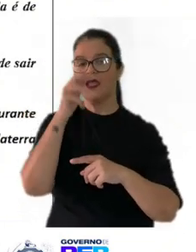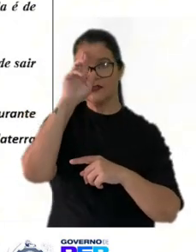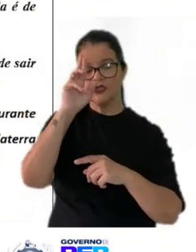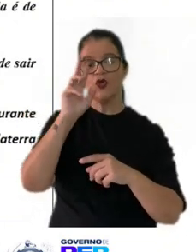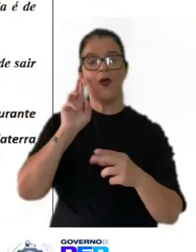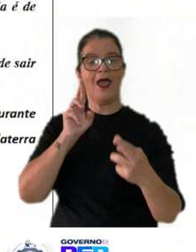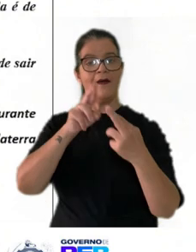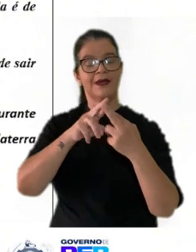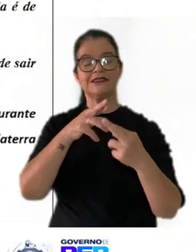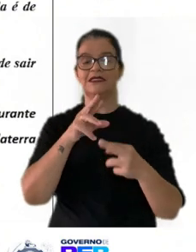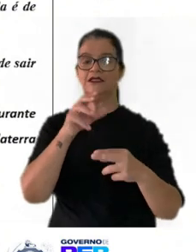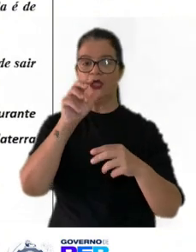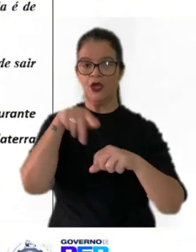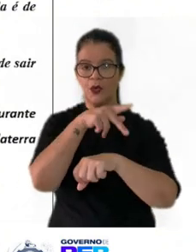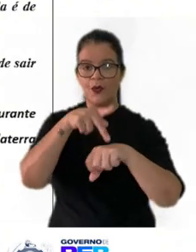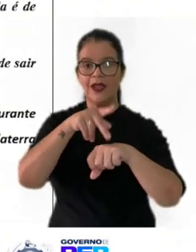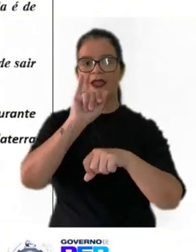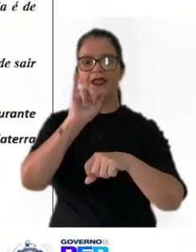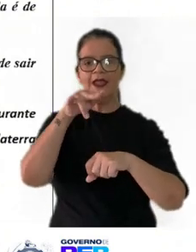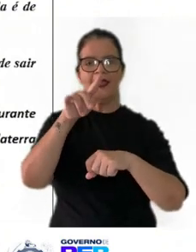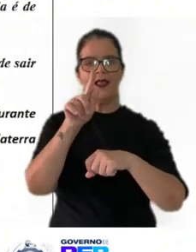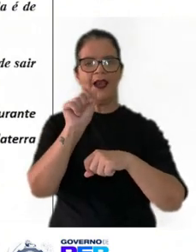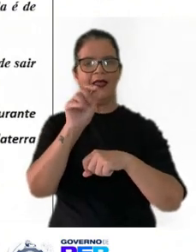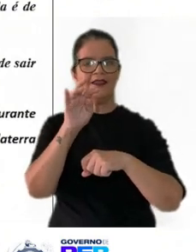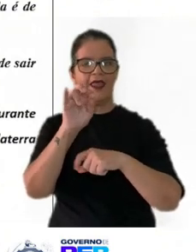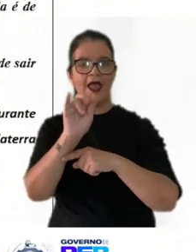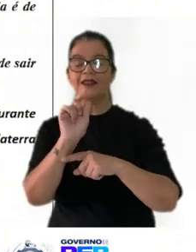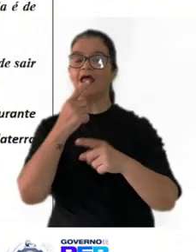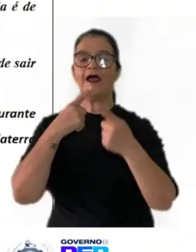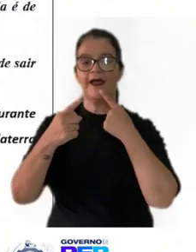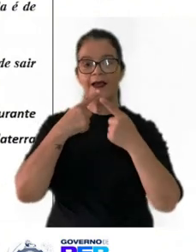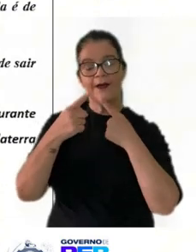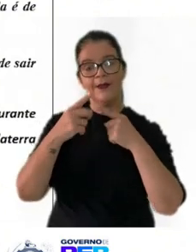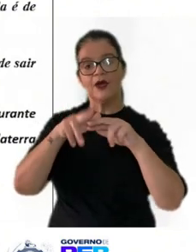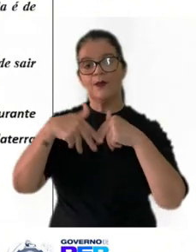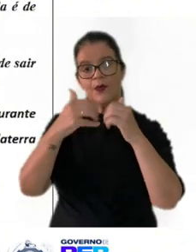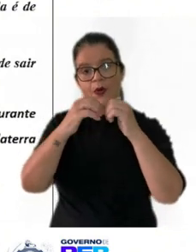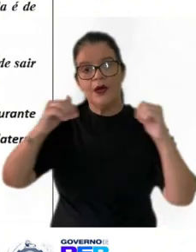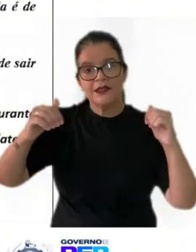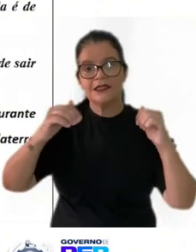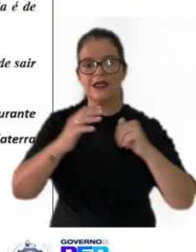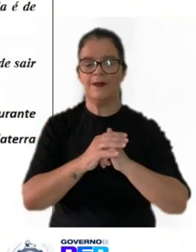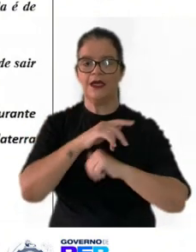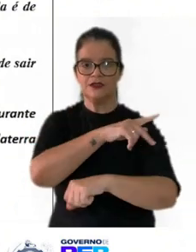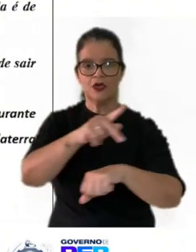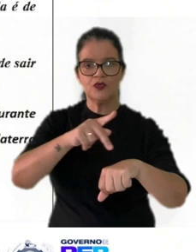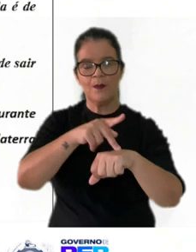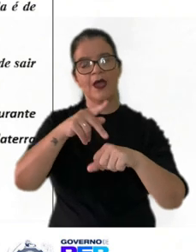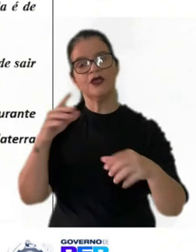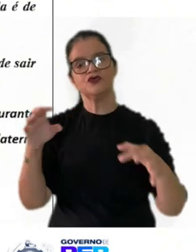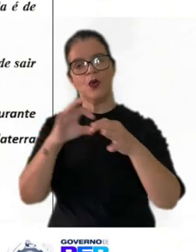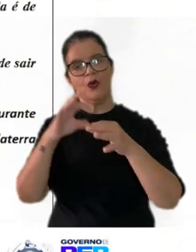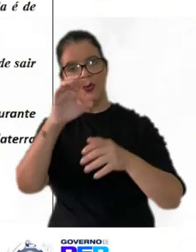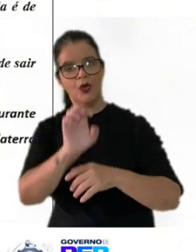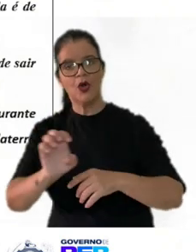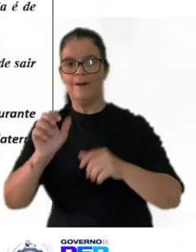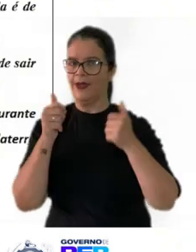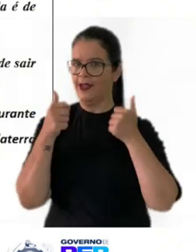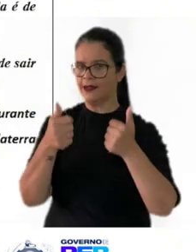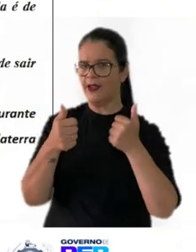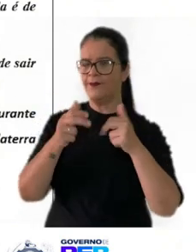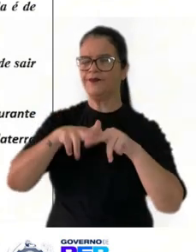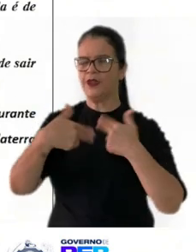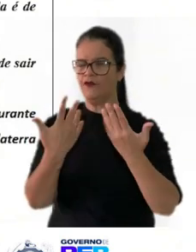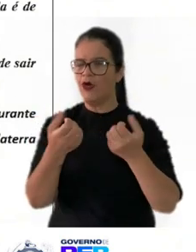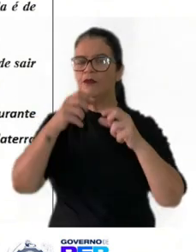Inglaterra está justamente reclamando dessa separação do país com a União Europeia tá então vamos para a questão